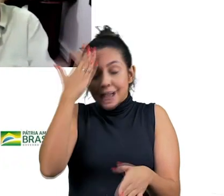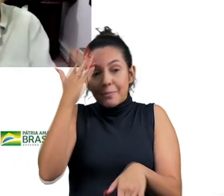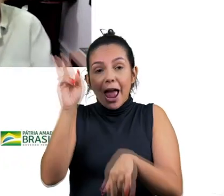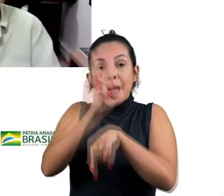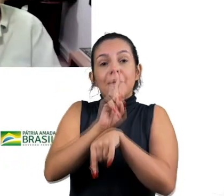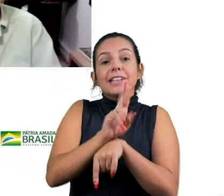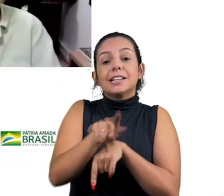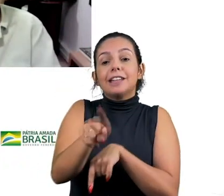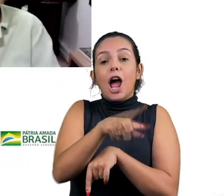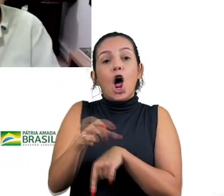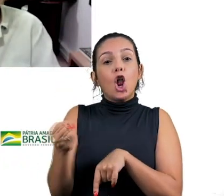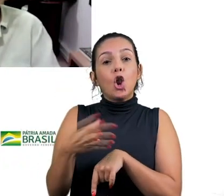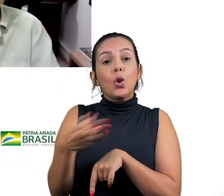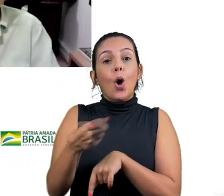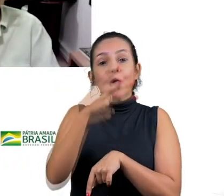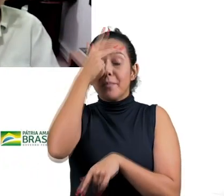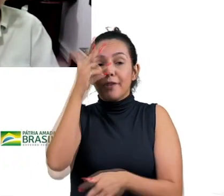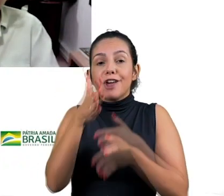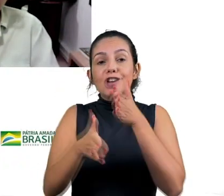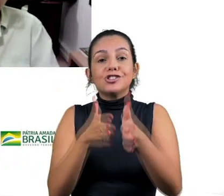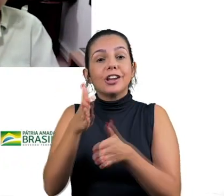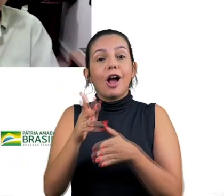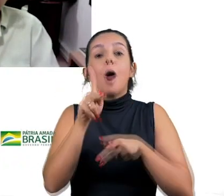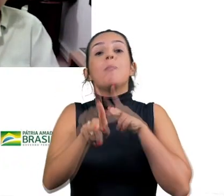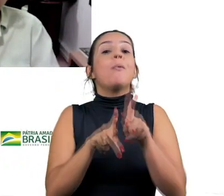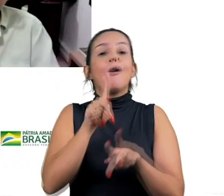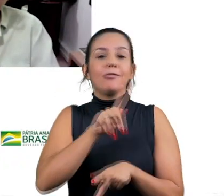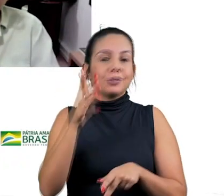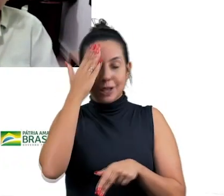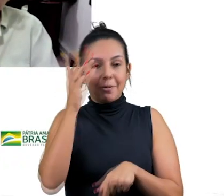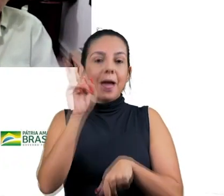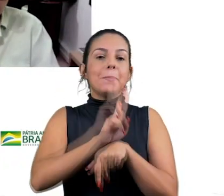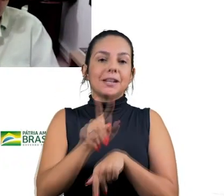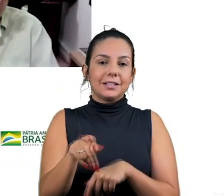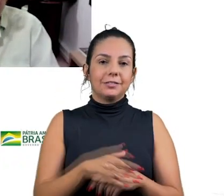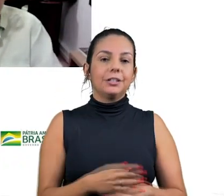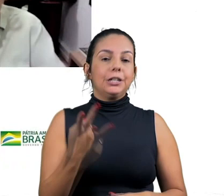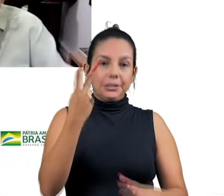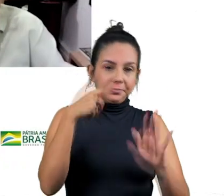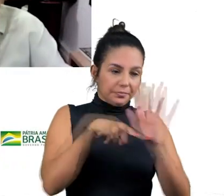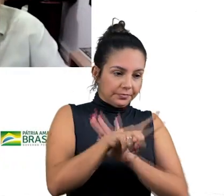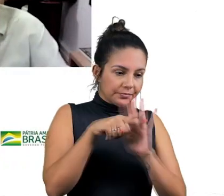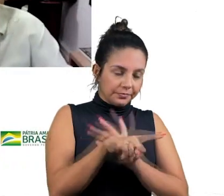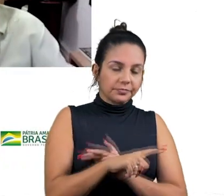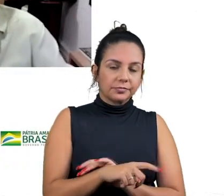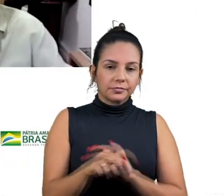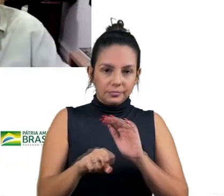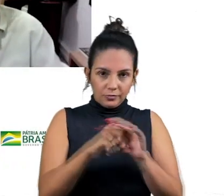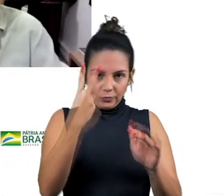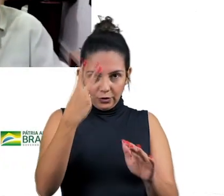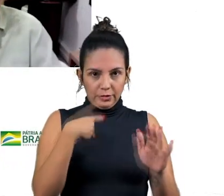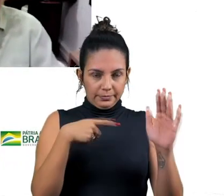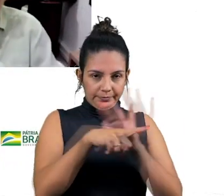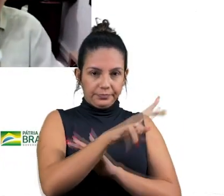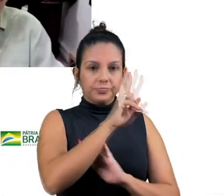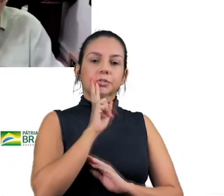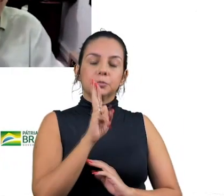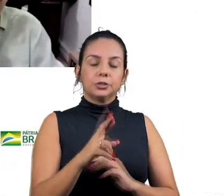as categorias novas da população. Duas perguntas aqui, vou fazer as duas, você